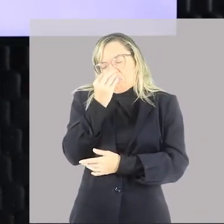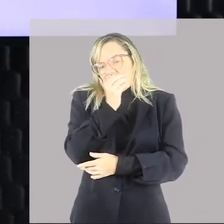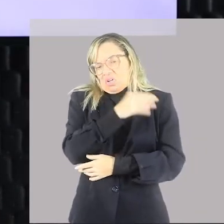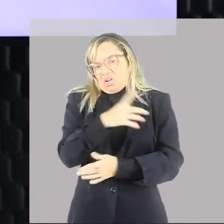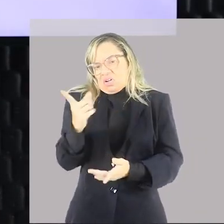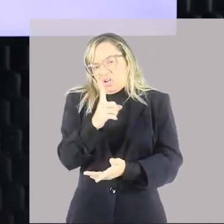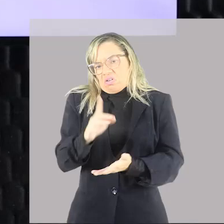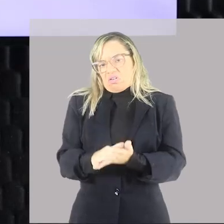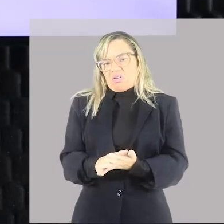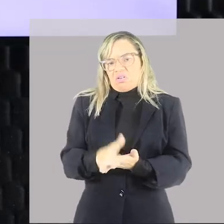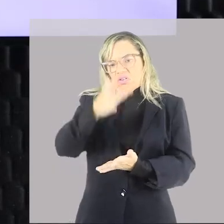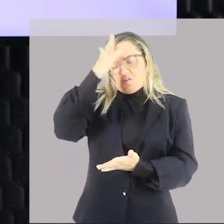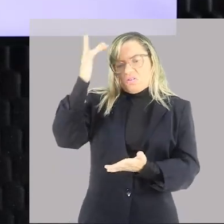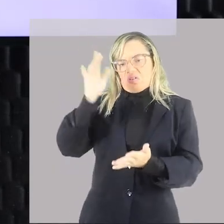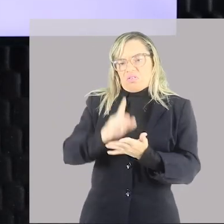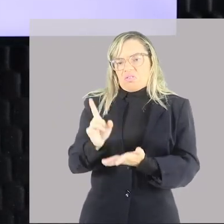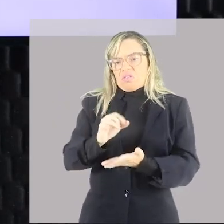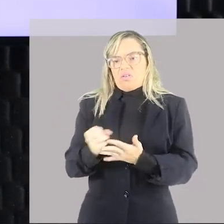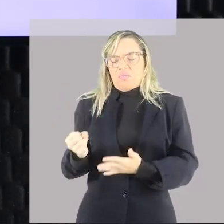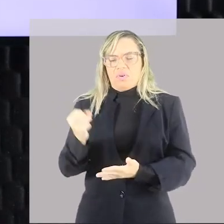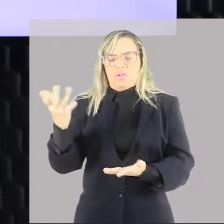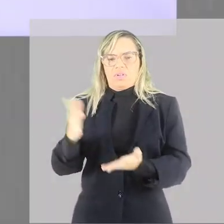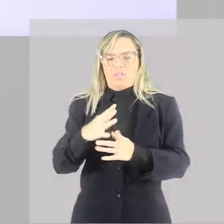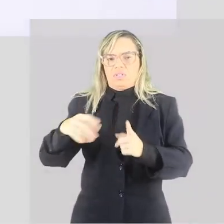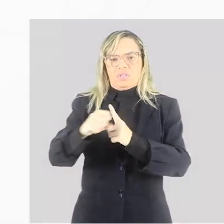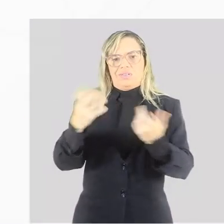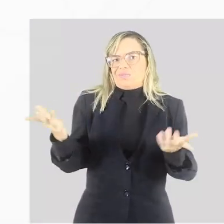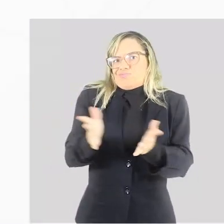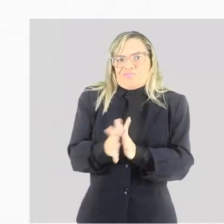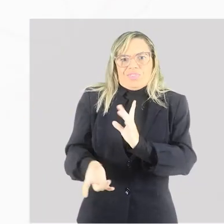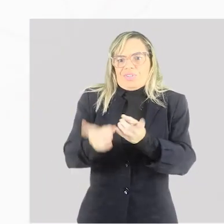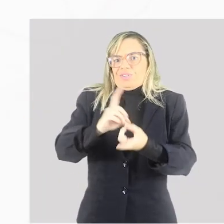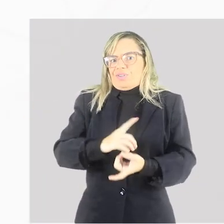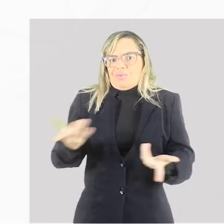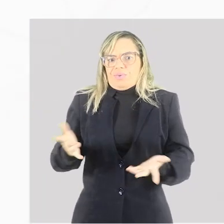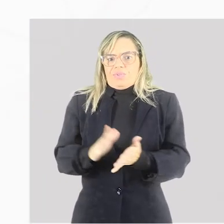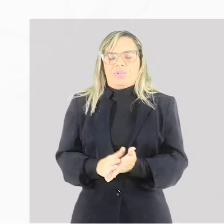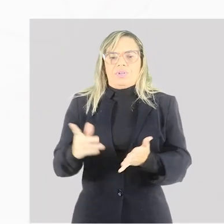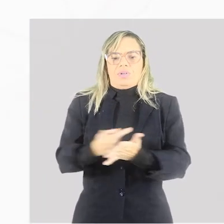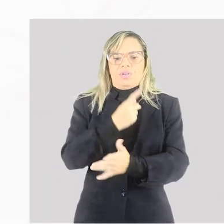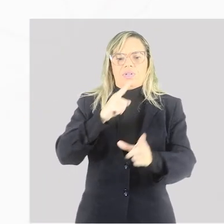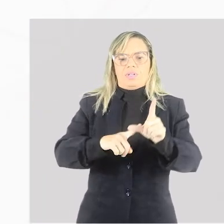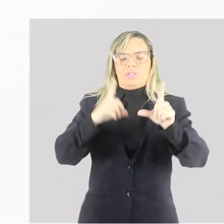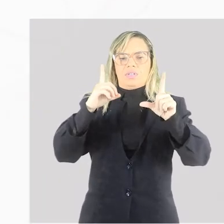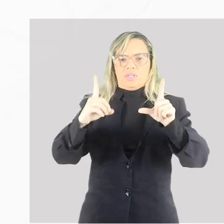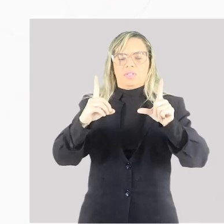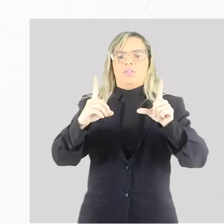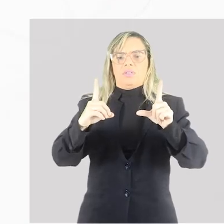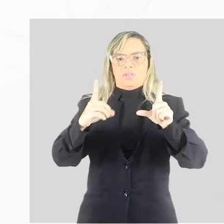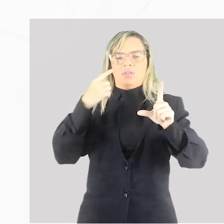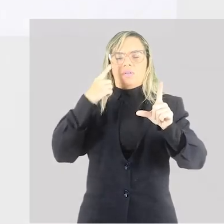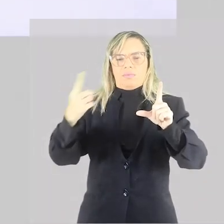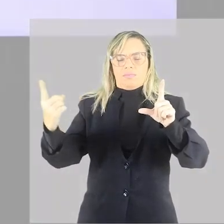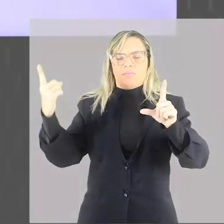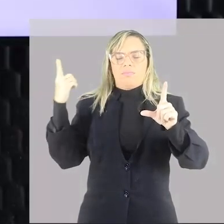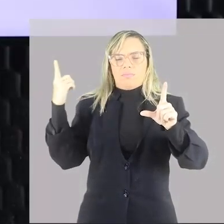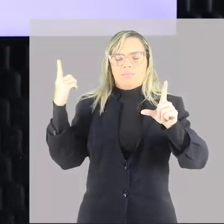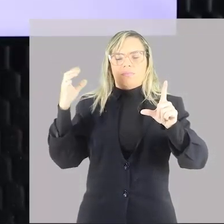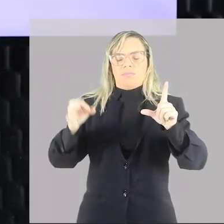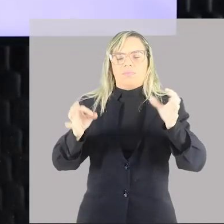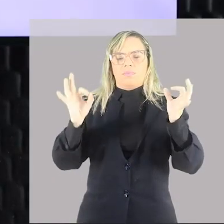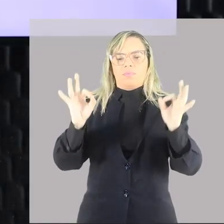sociedade. A letra E está completamente fora, portanto, a letra D de dado é a nossa resposta, perfeito?